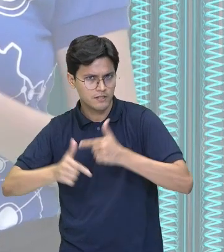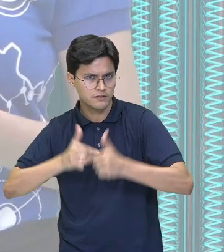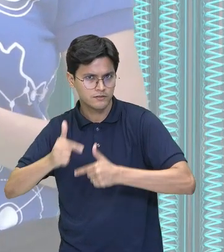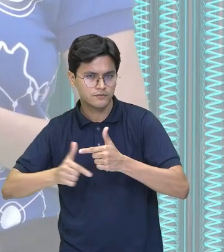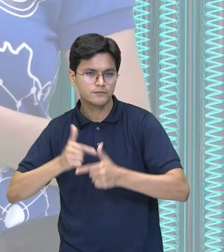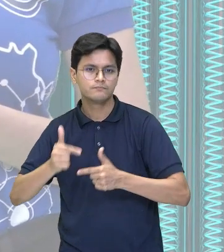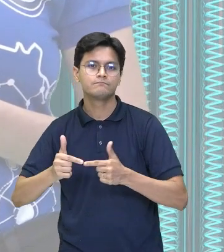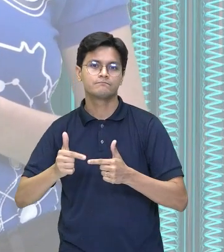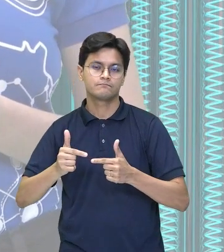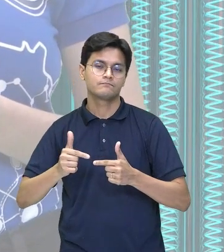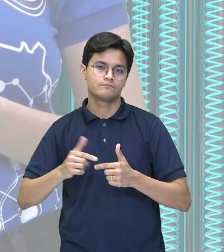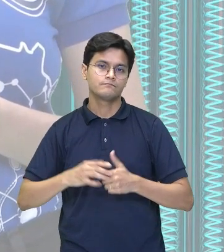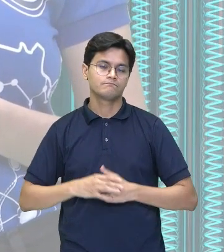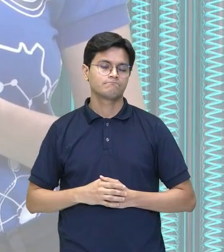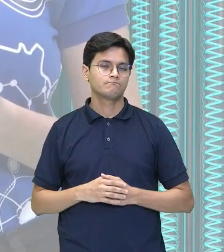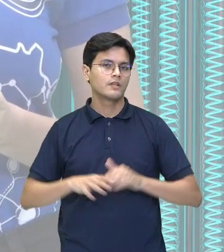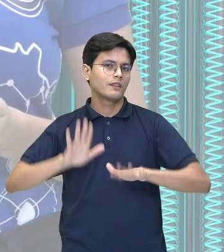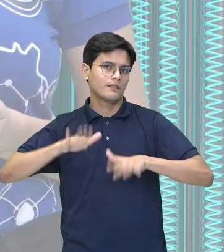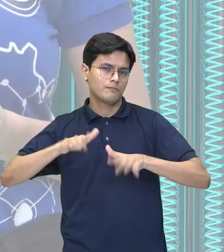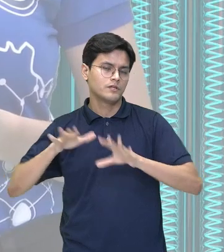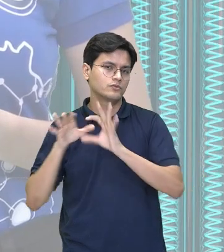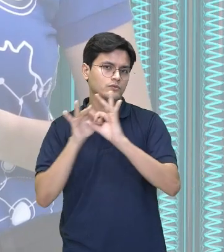you pode ser singular ou plural.